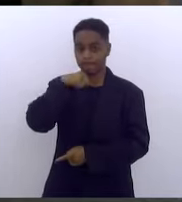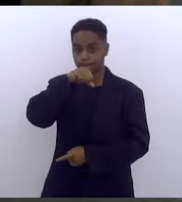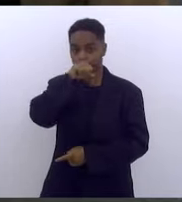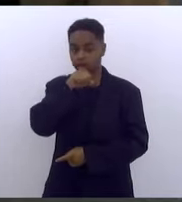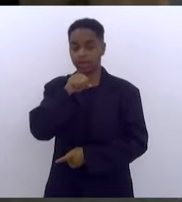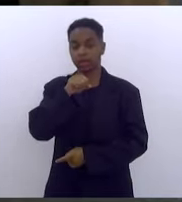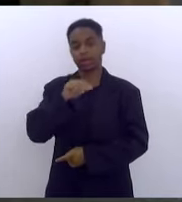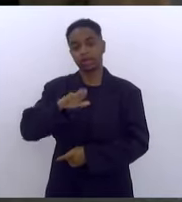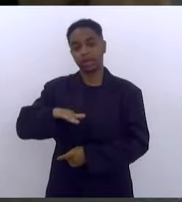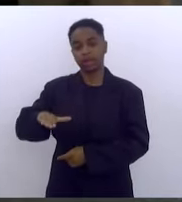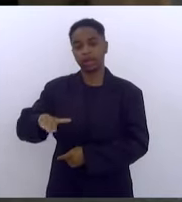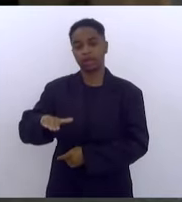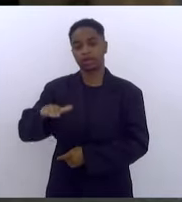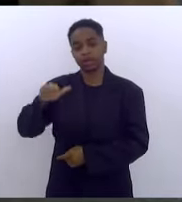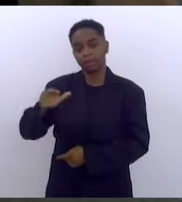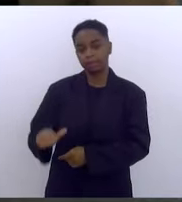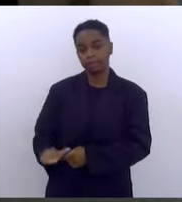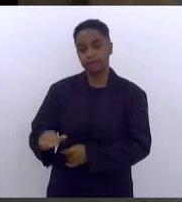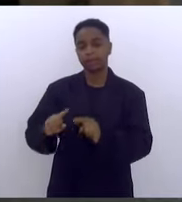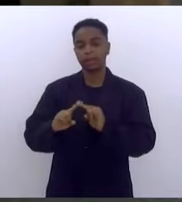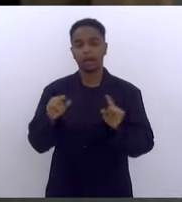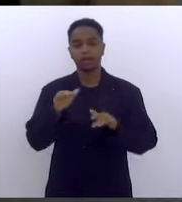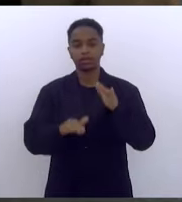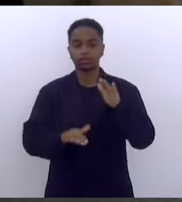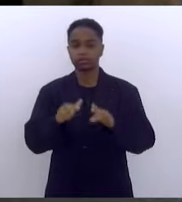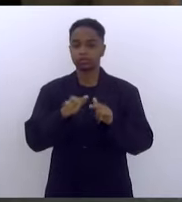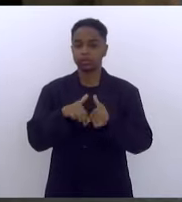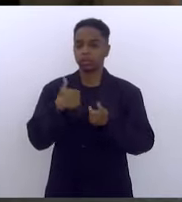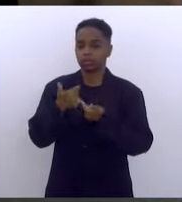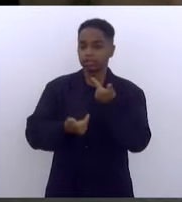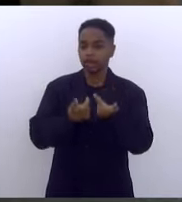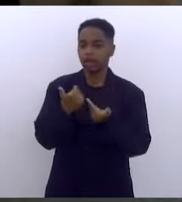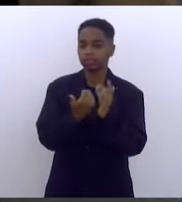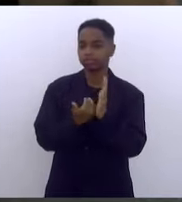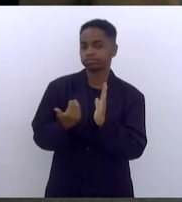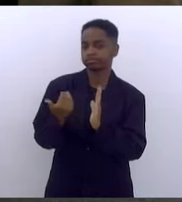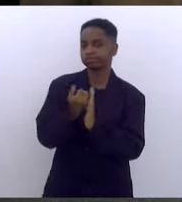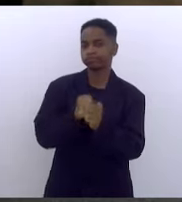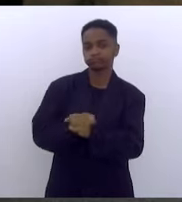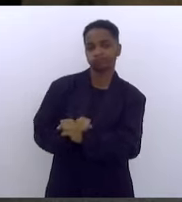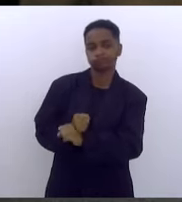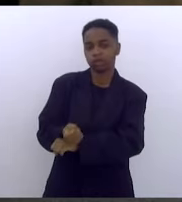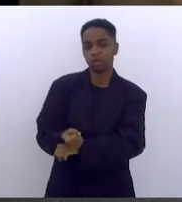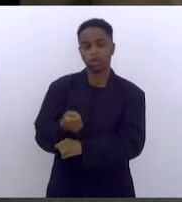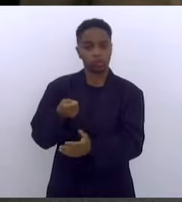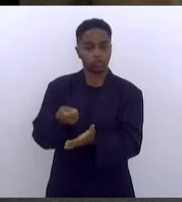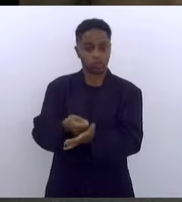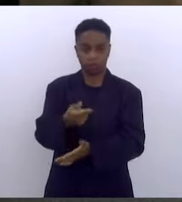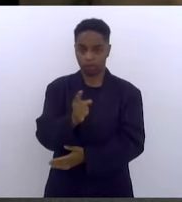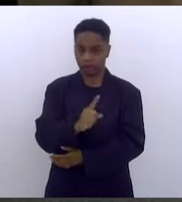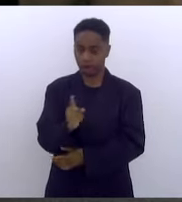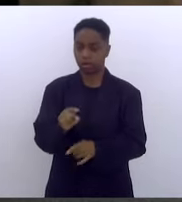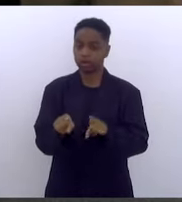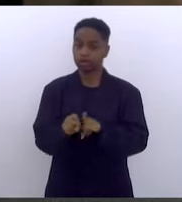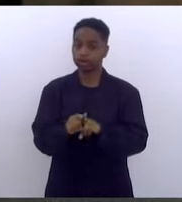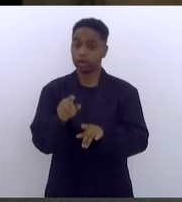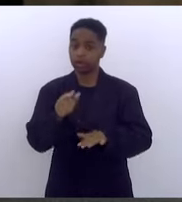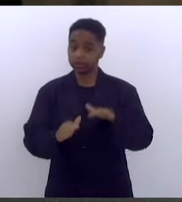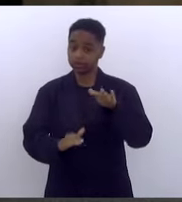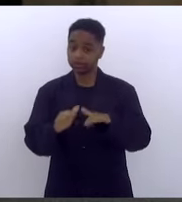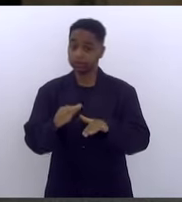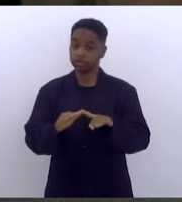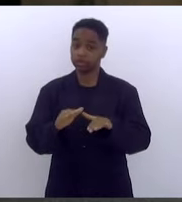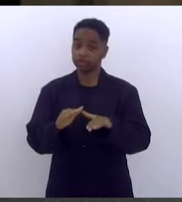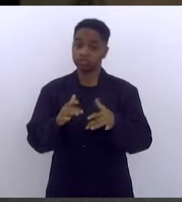crianças e que muitas vezes, diante desse trabalho que não é remunerado e que muitas vezes, no campo